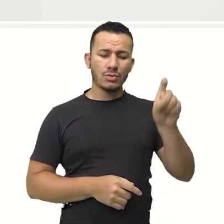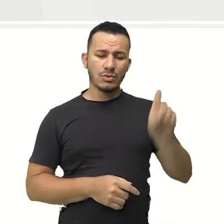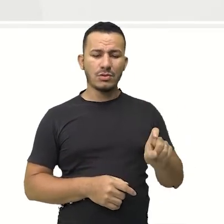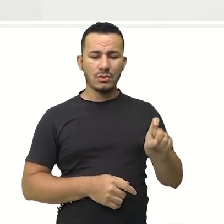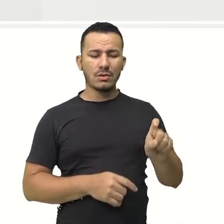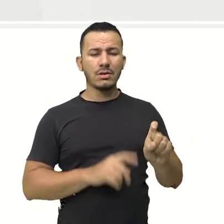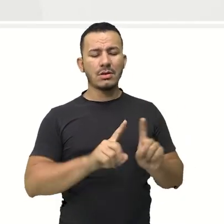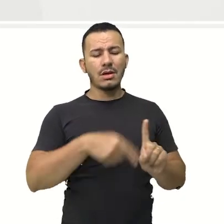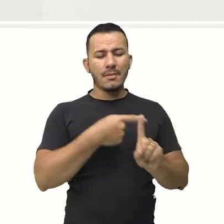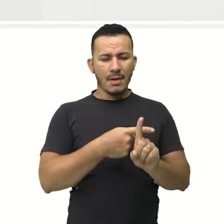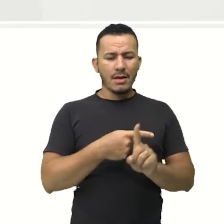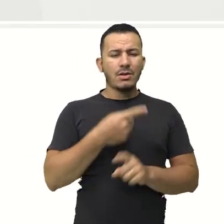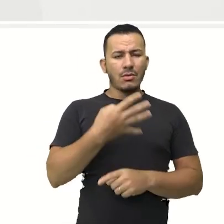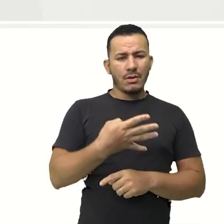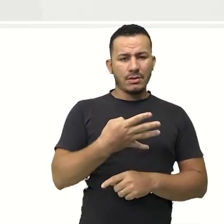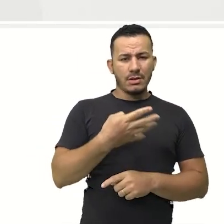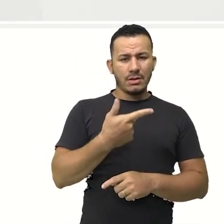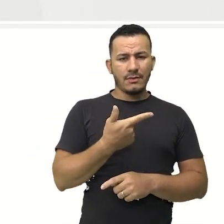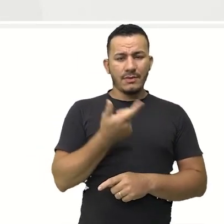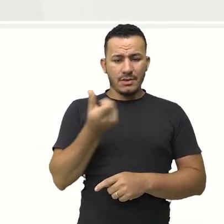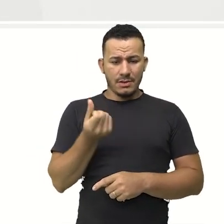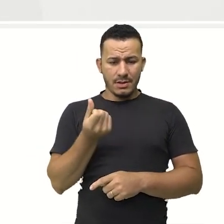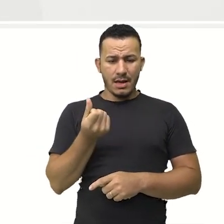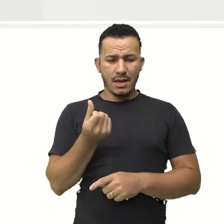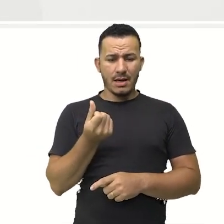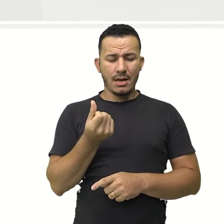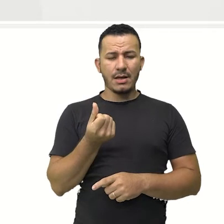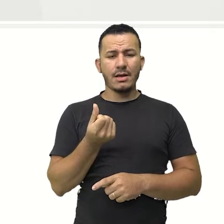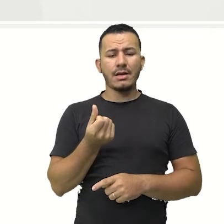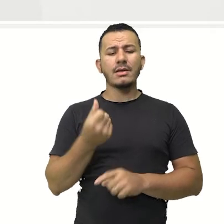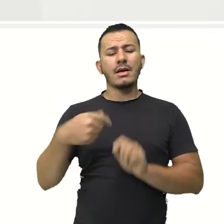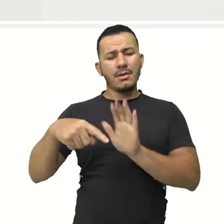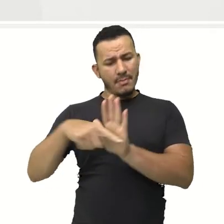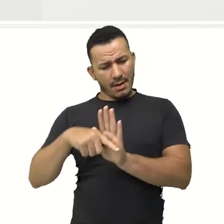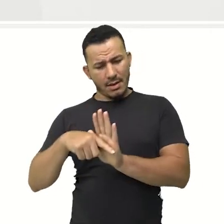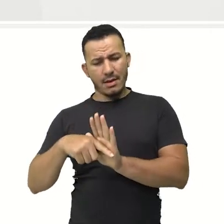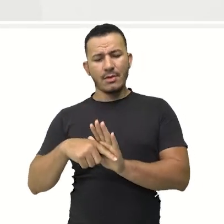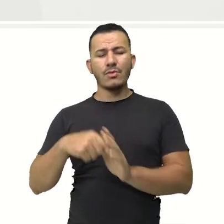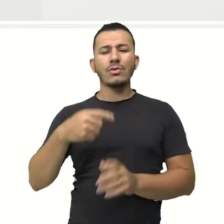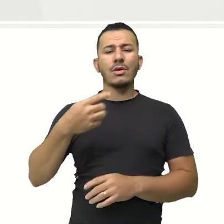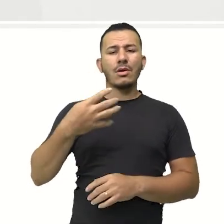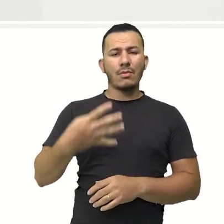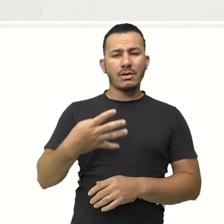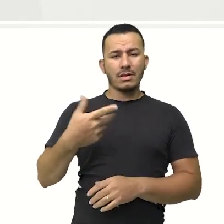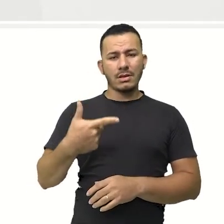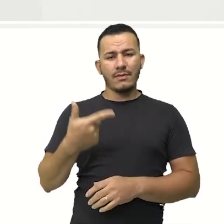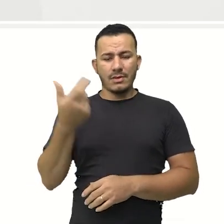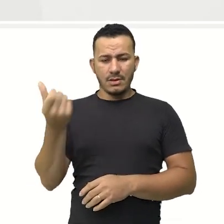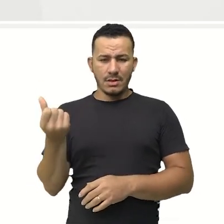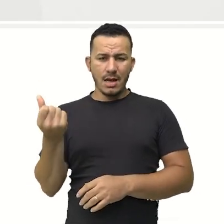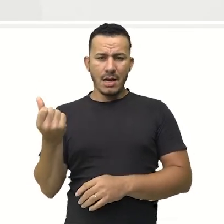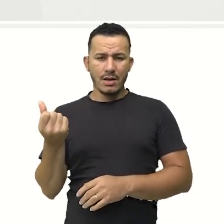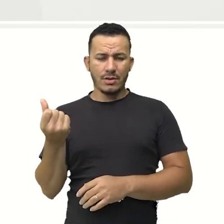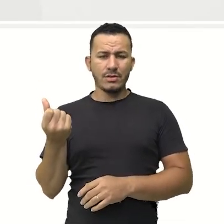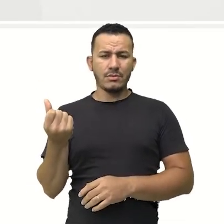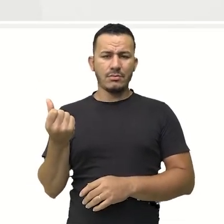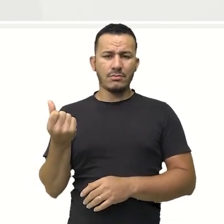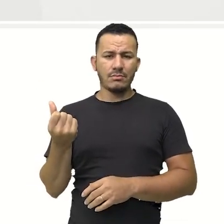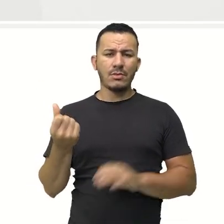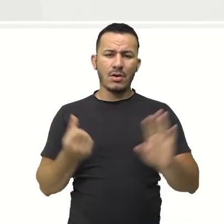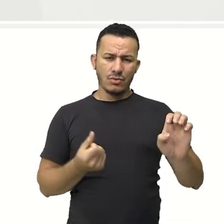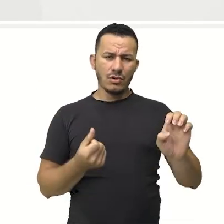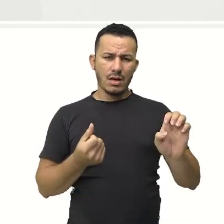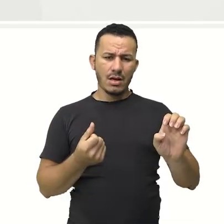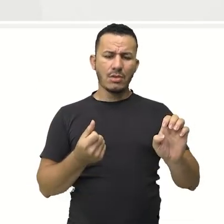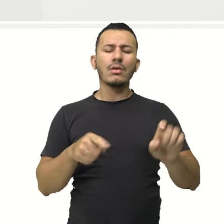2x mais 426 e vou retirar 426. Ah, mas eu retirei 426 do lado